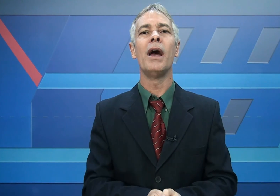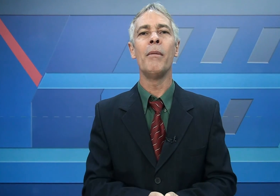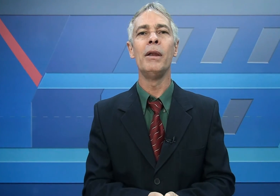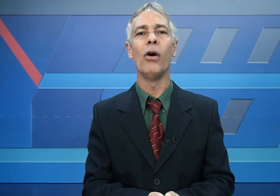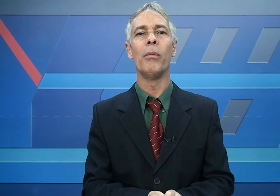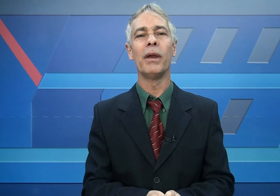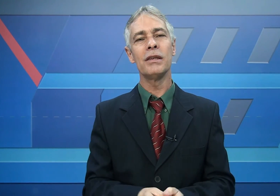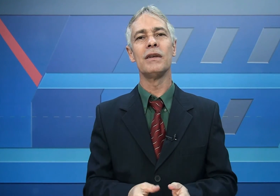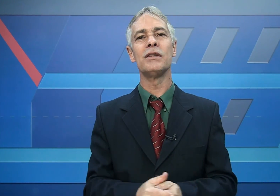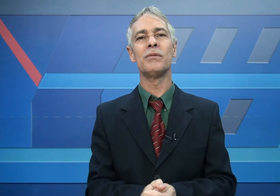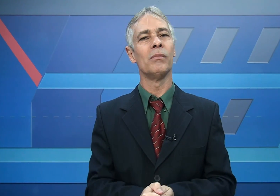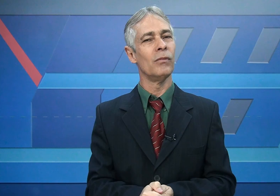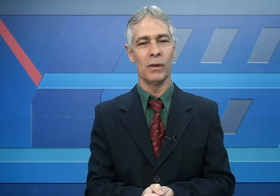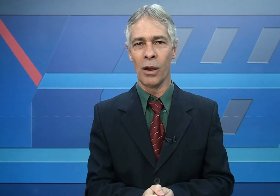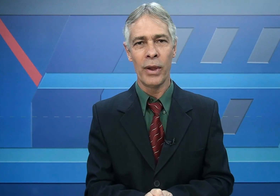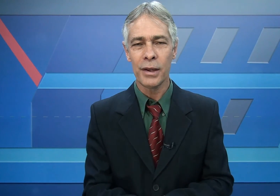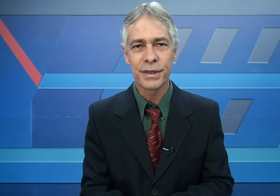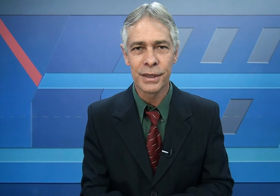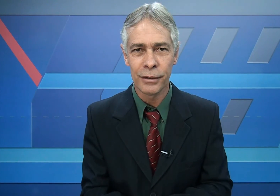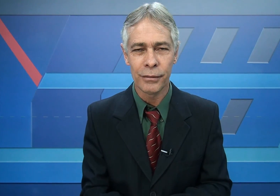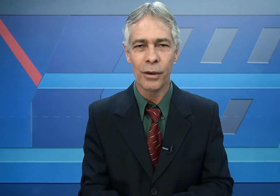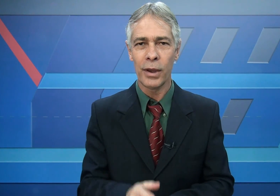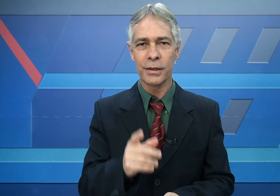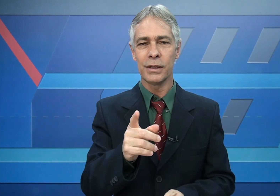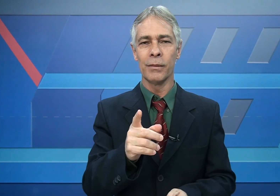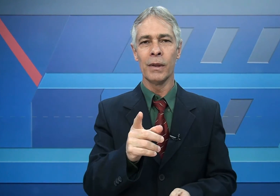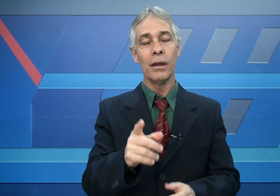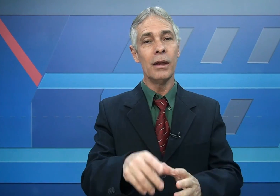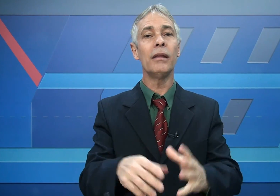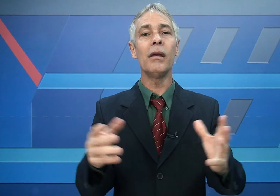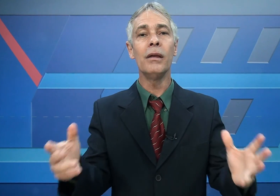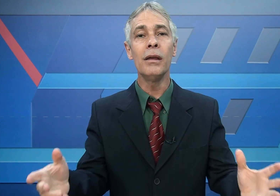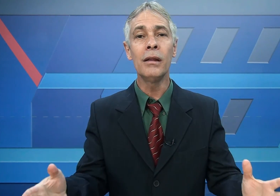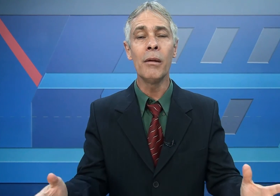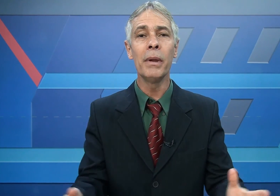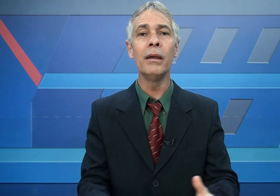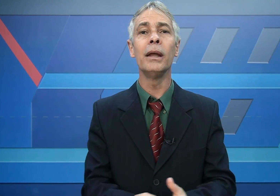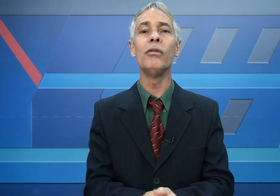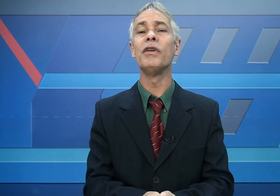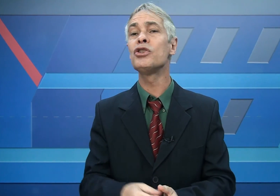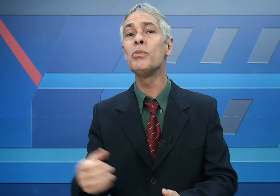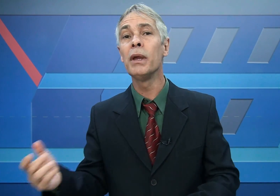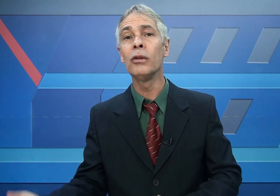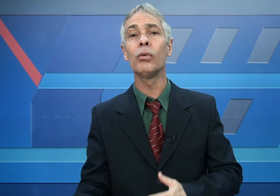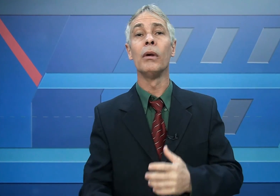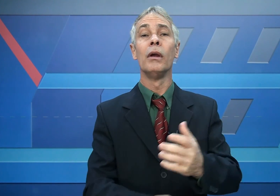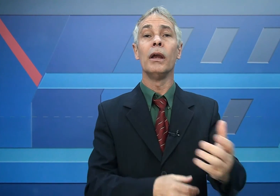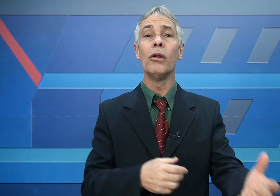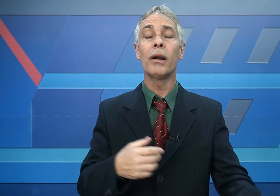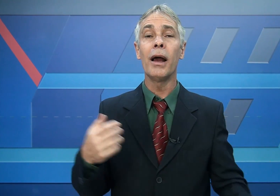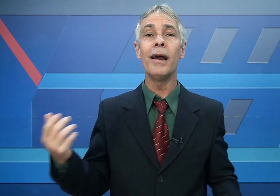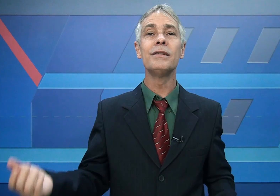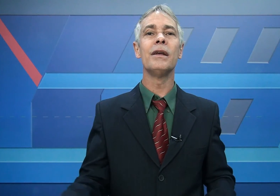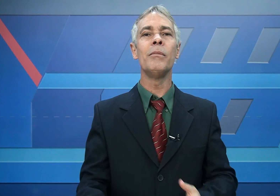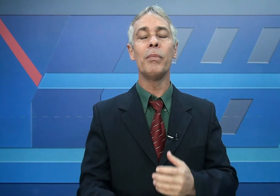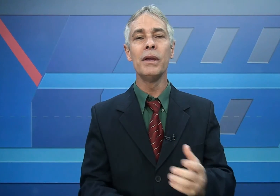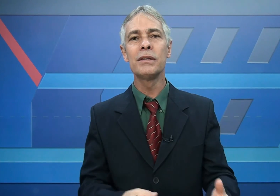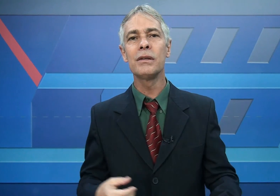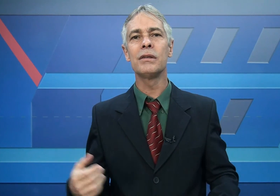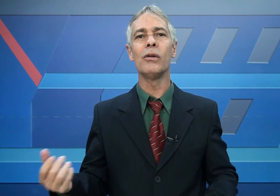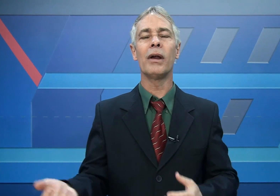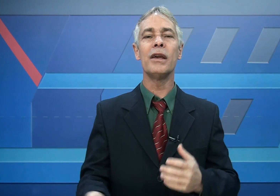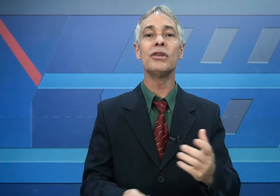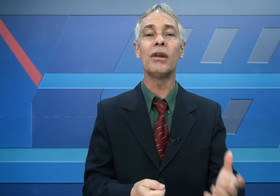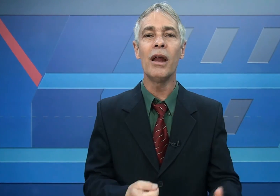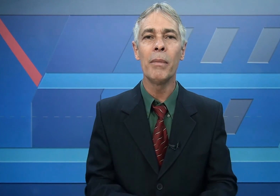um olhar melhor, porque às vezes não era assim, não era assim. E também, né, um investimento em locais, né, em